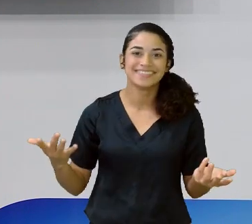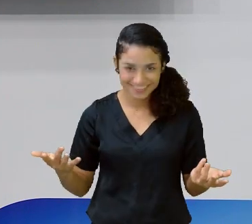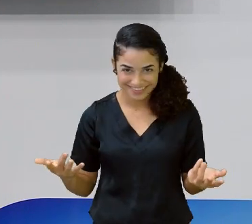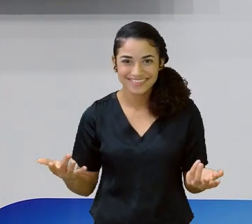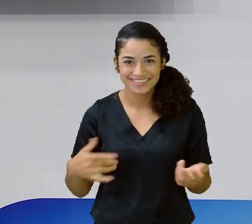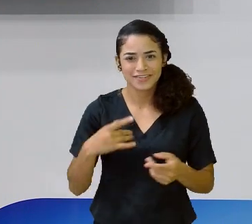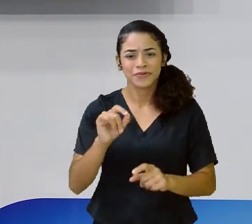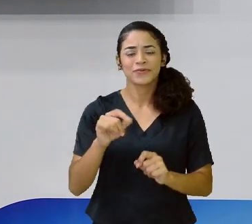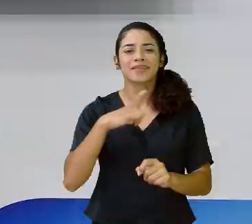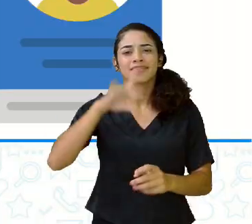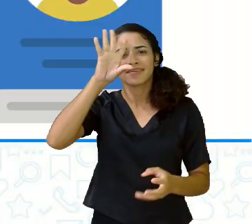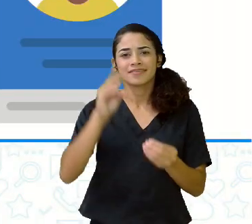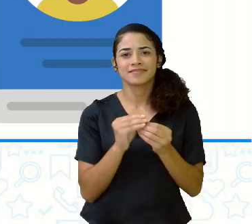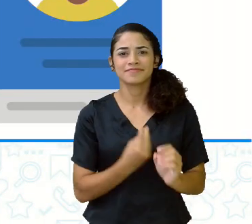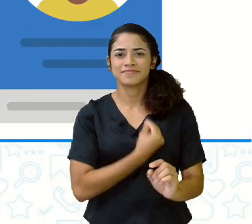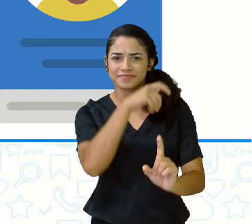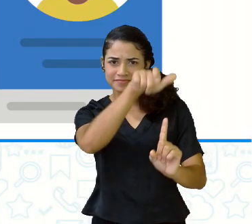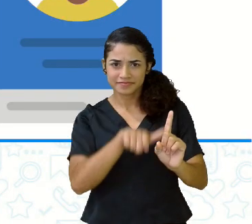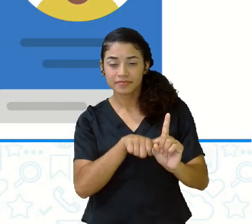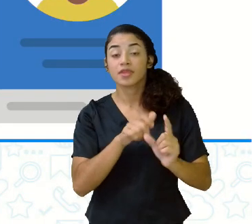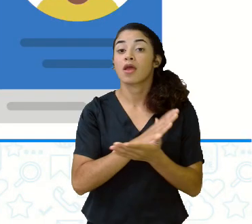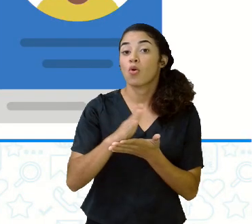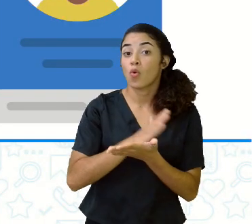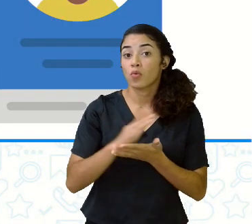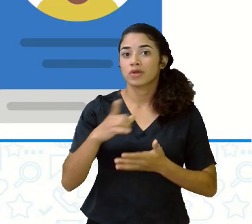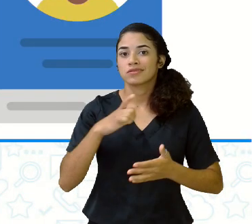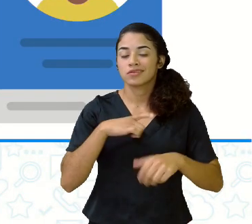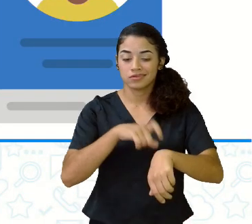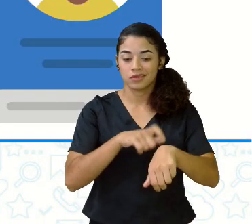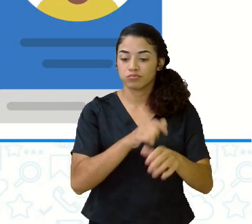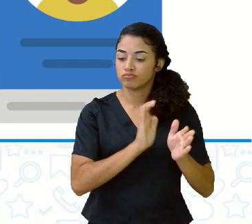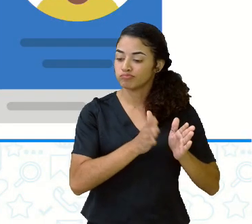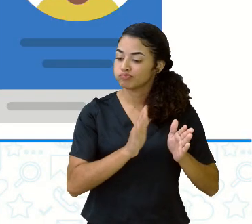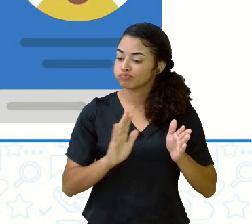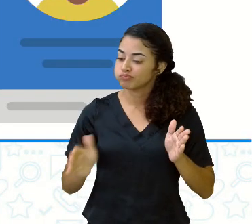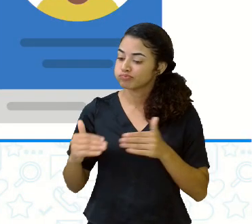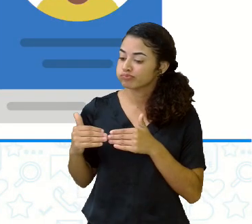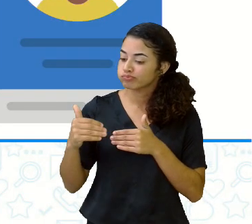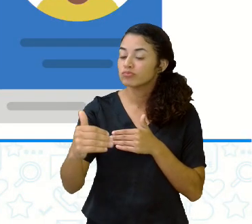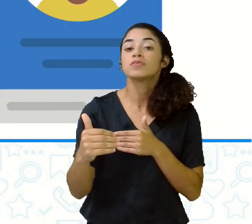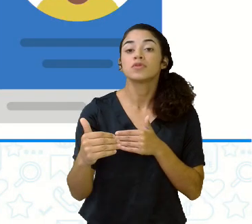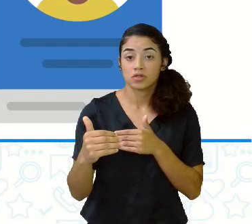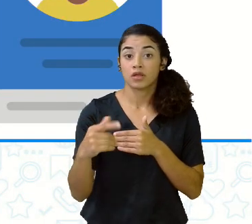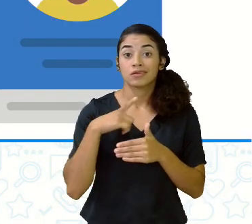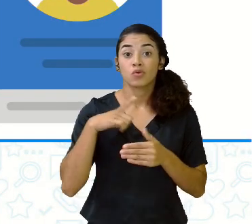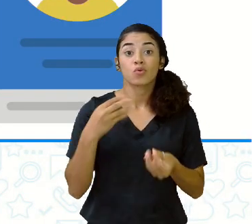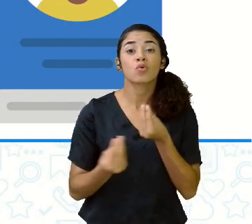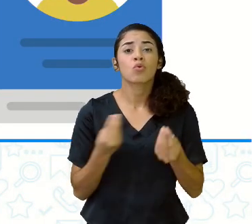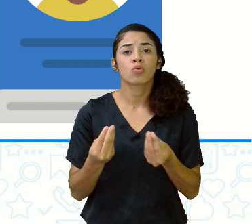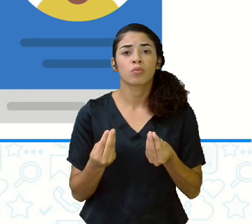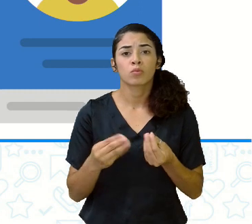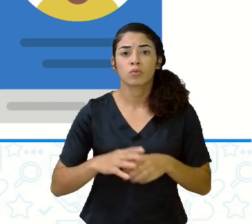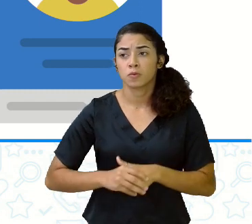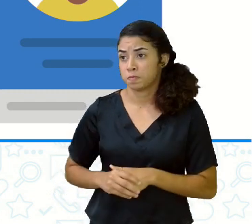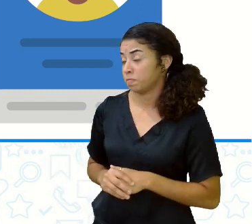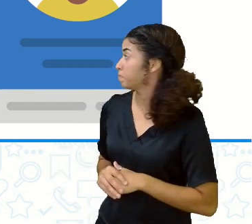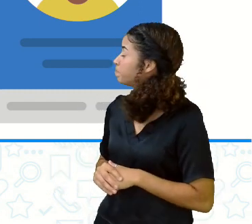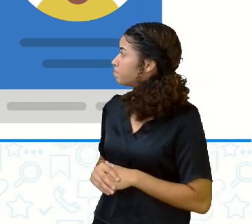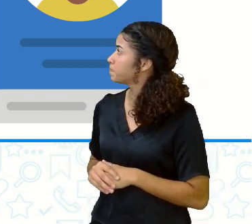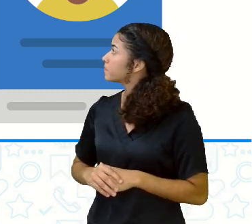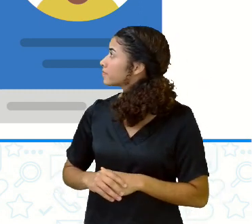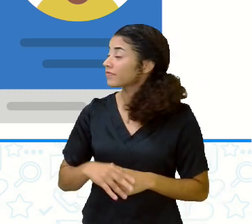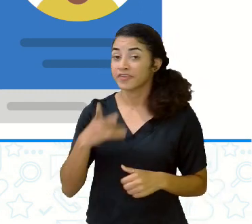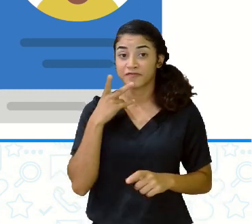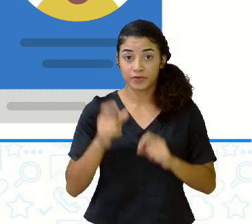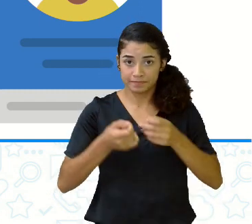nessa biografia? Algumas seguem uma ordem cronológica. Uma ordem cronológica de como, professora Sinara? Olha só, ele